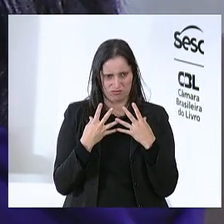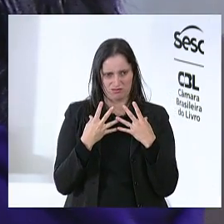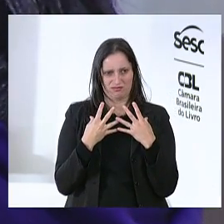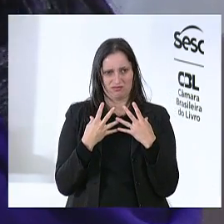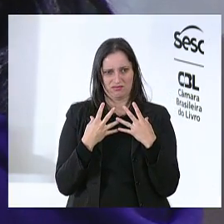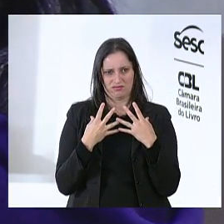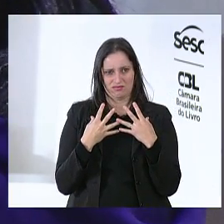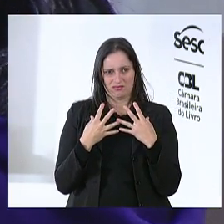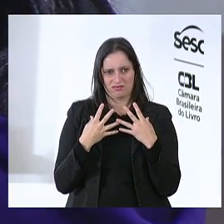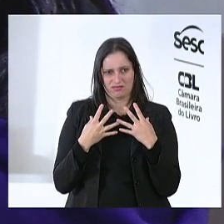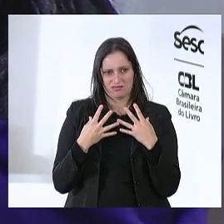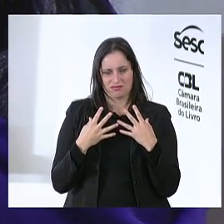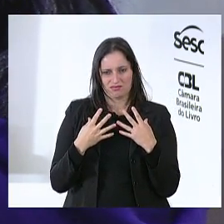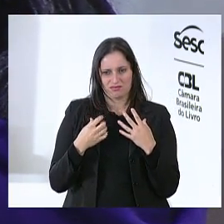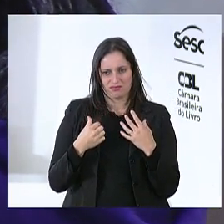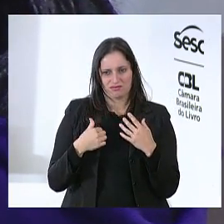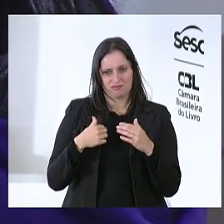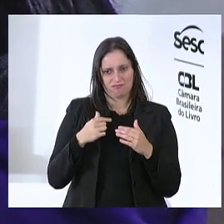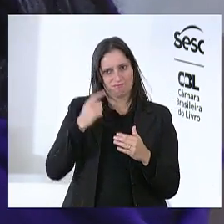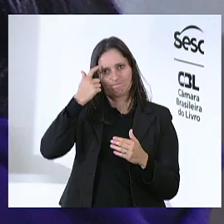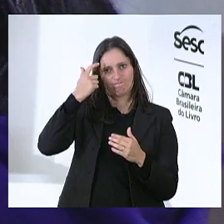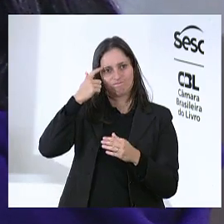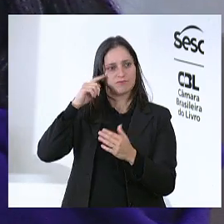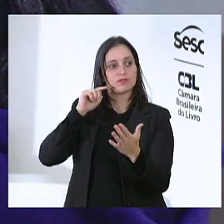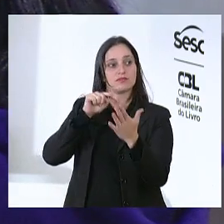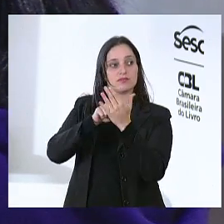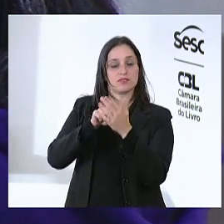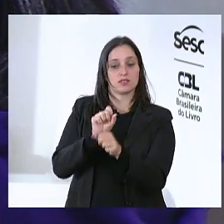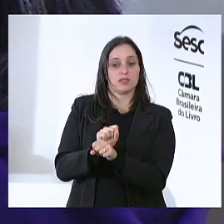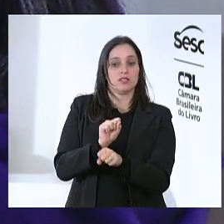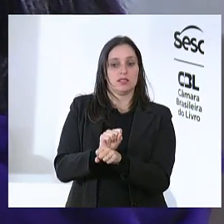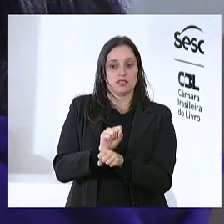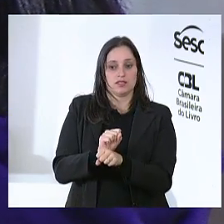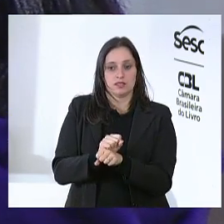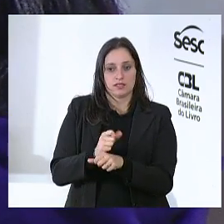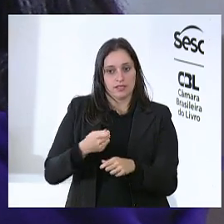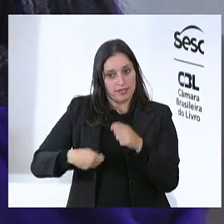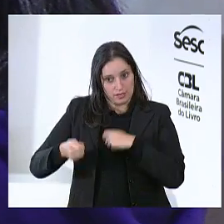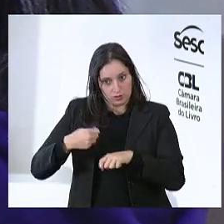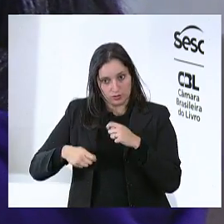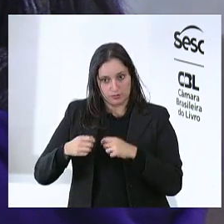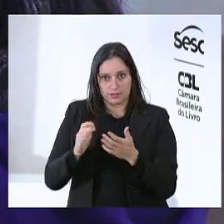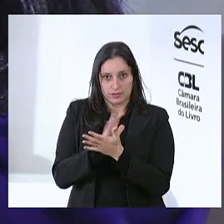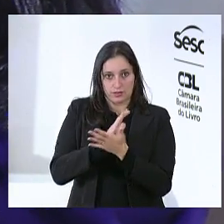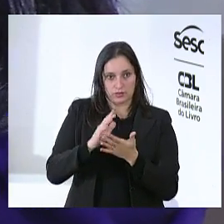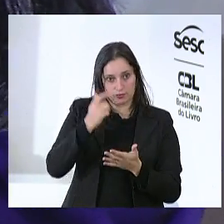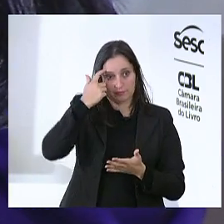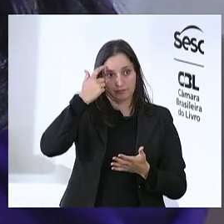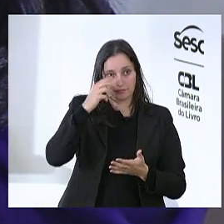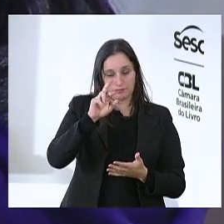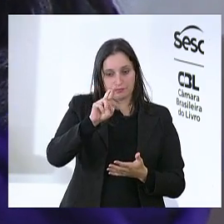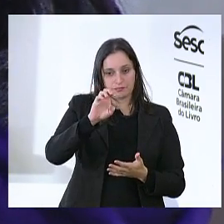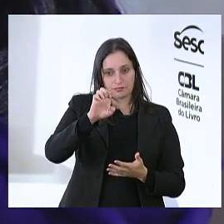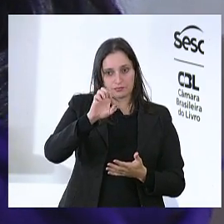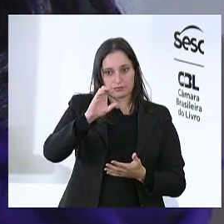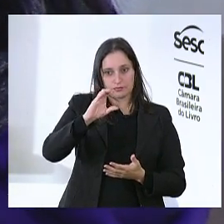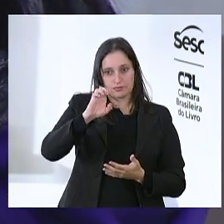a perspectiva, não sei, alguns economistas falam em recessão. Então,